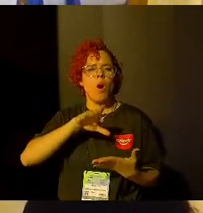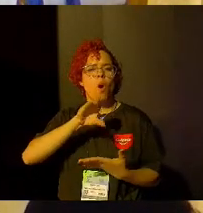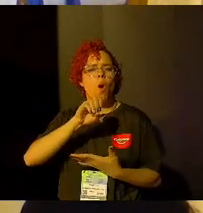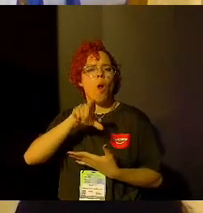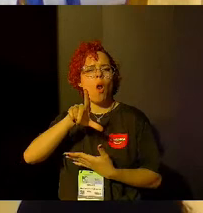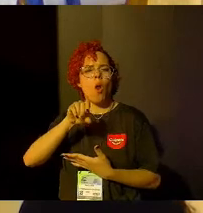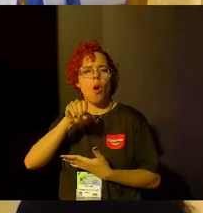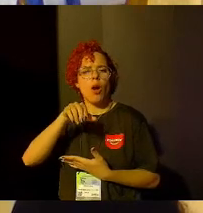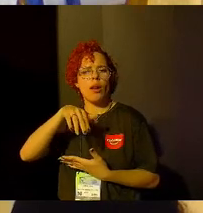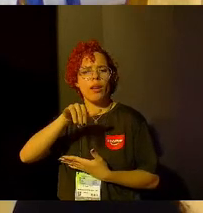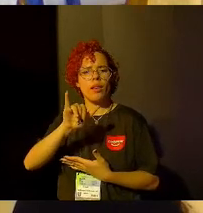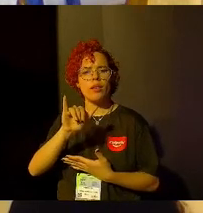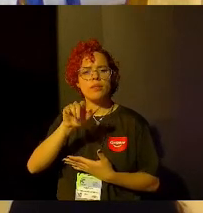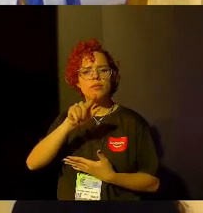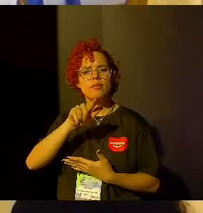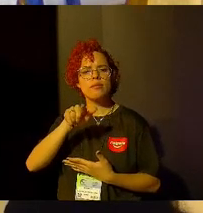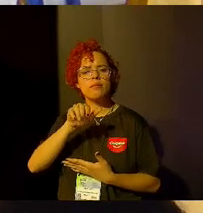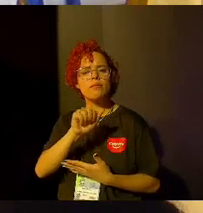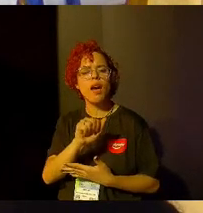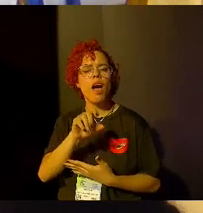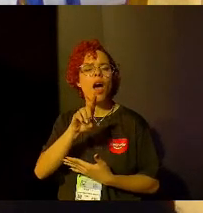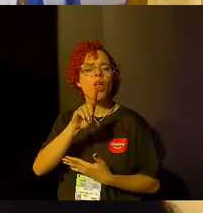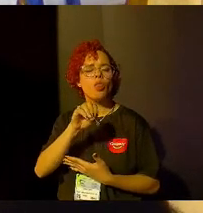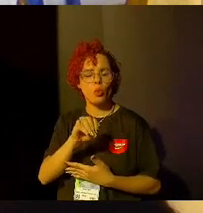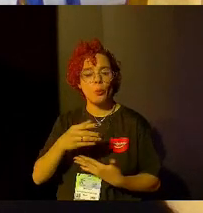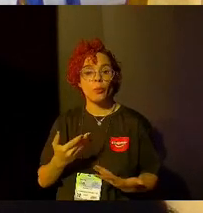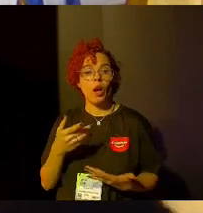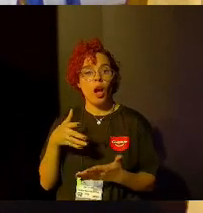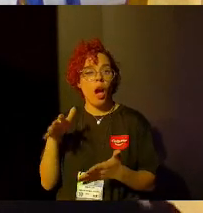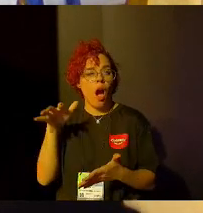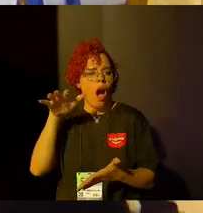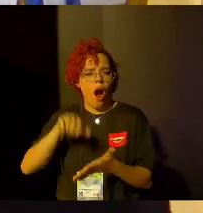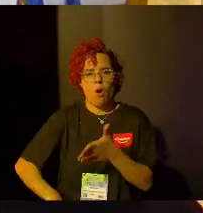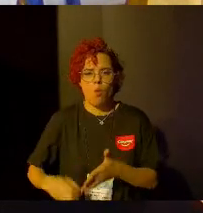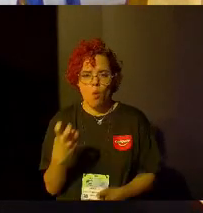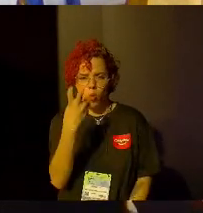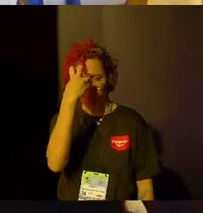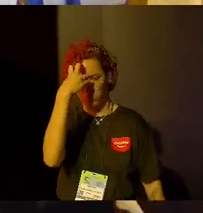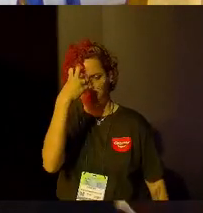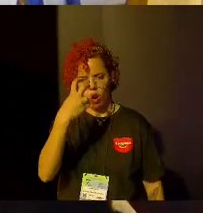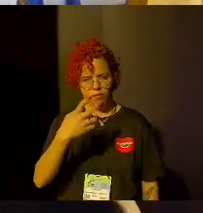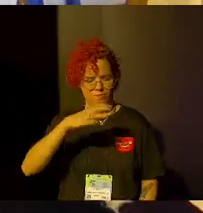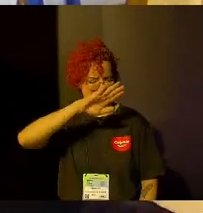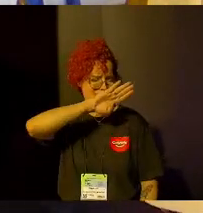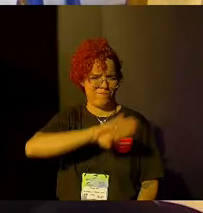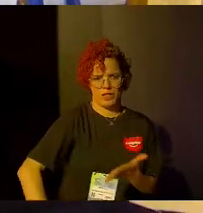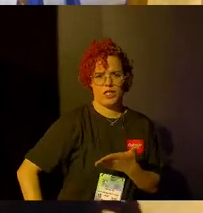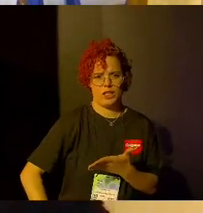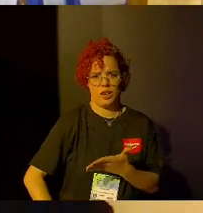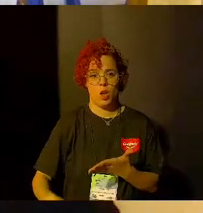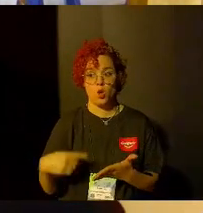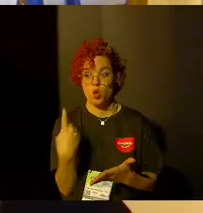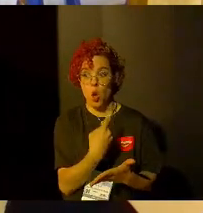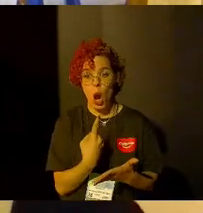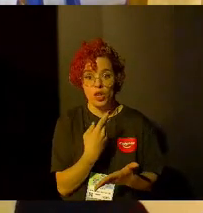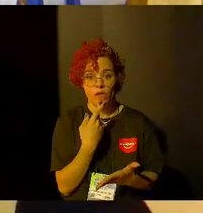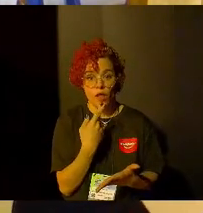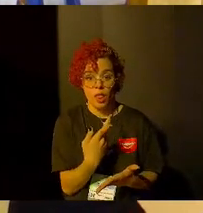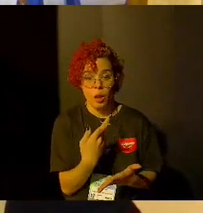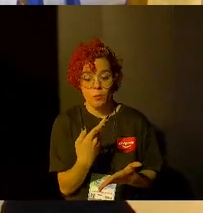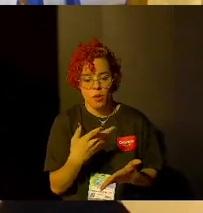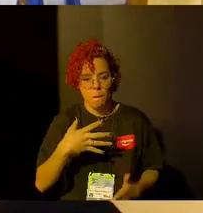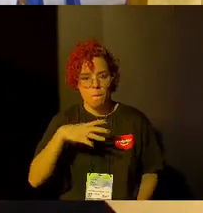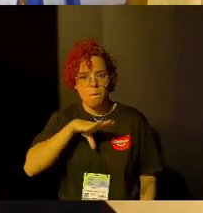arrancam a tua cultura de você veja Estamos nos comunicando em português e nós